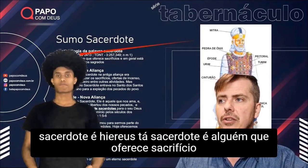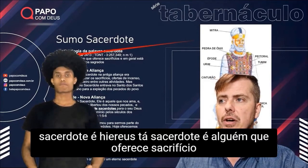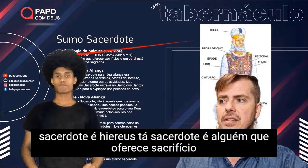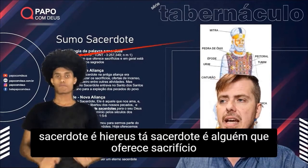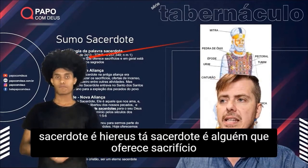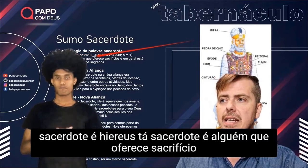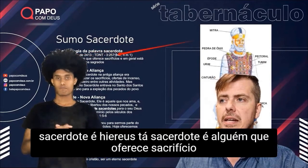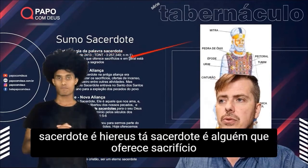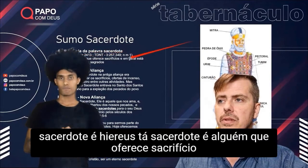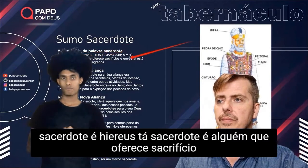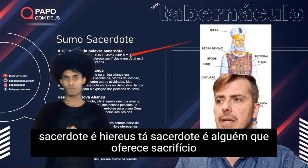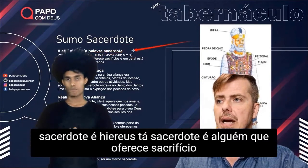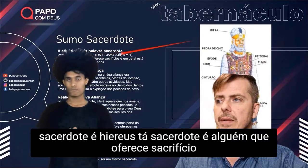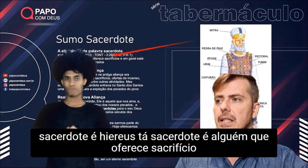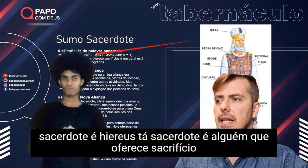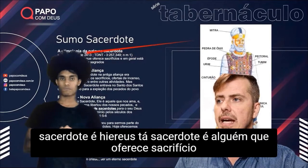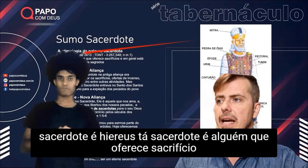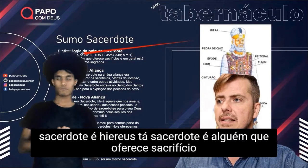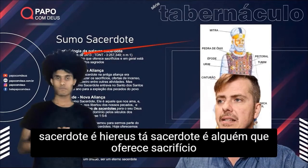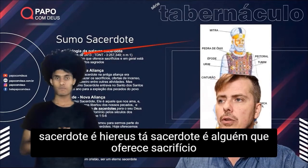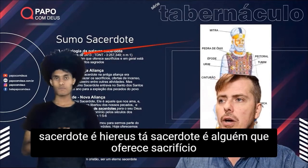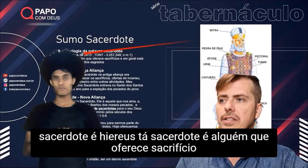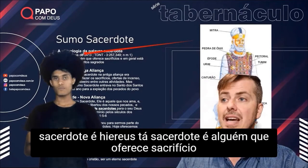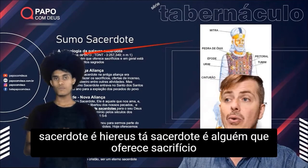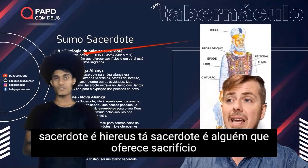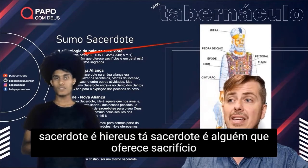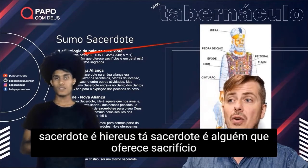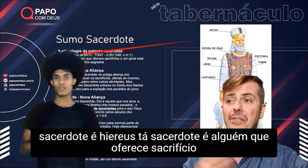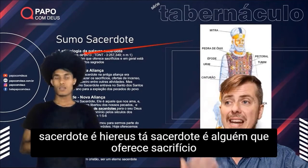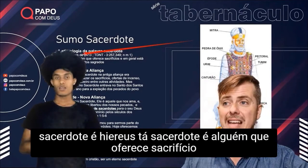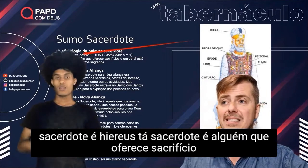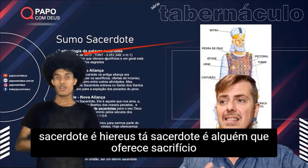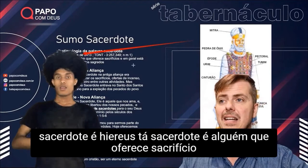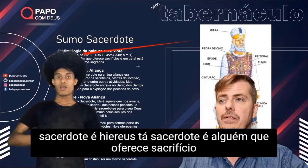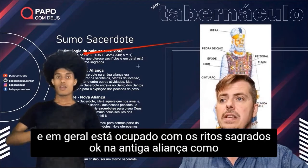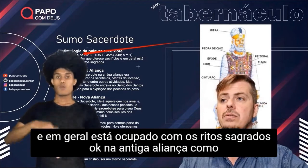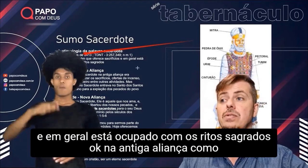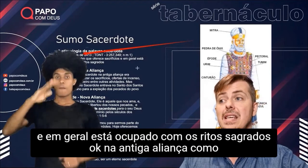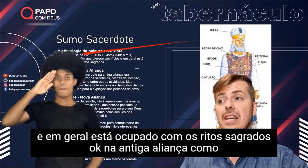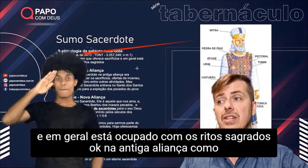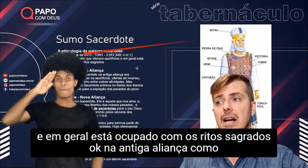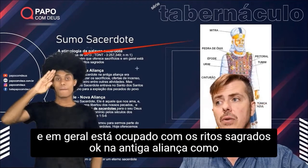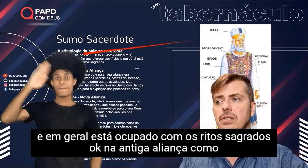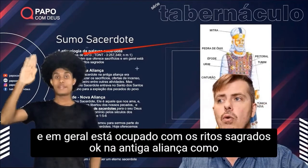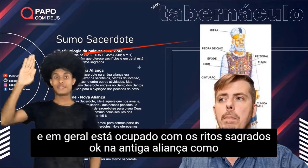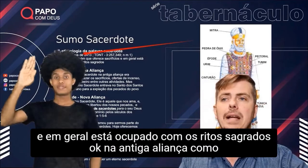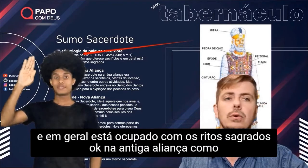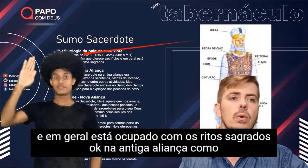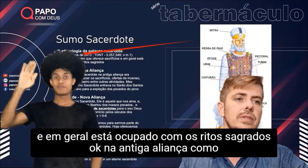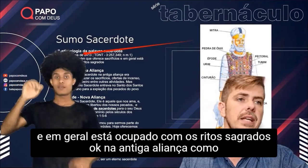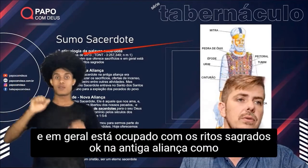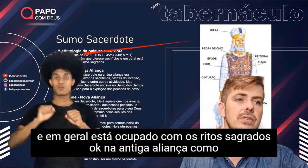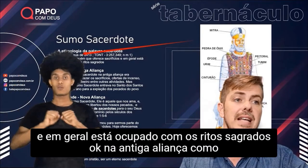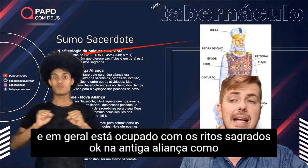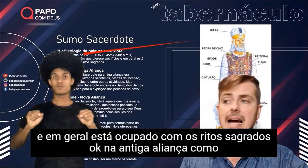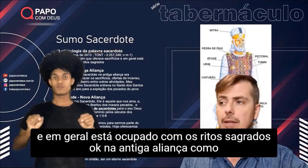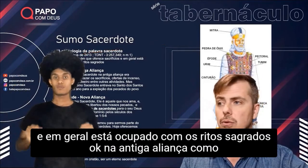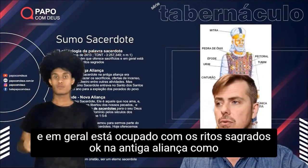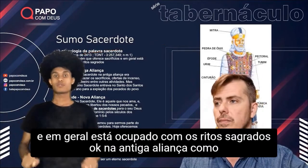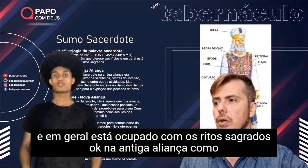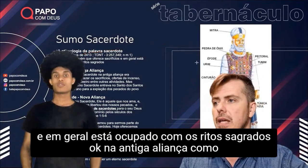palavra sacerdote é hiereus, tá? Sacerdote é alguém que oferece sacrifícios e em geral está ocupado com os